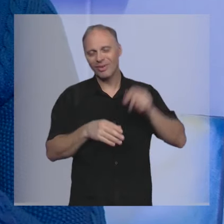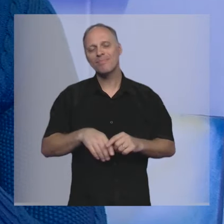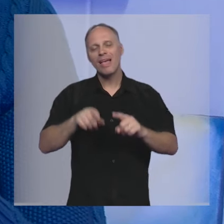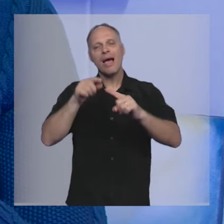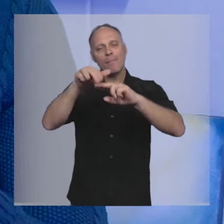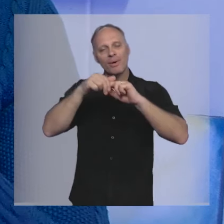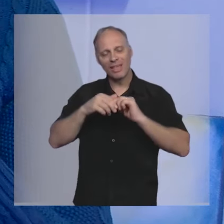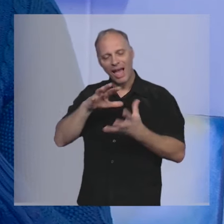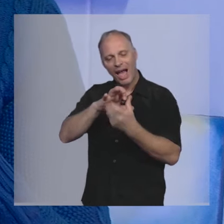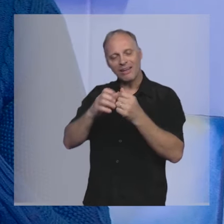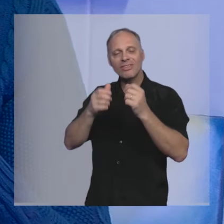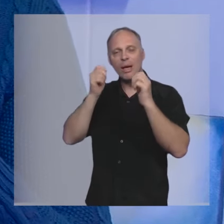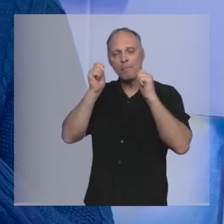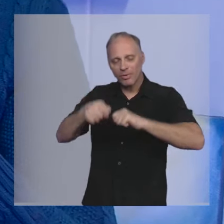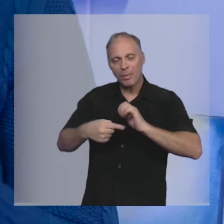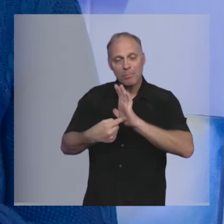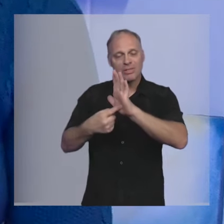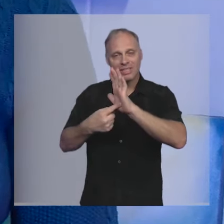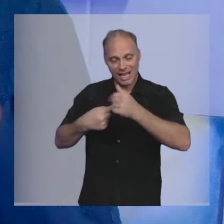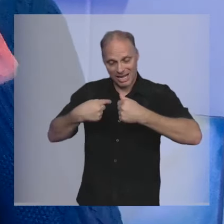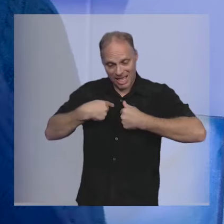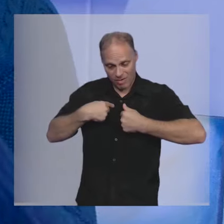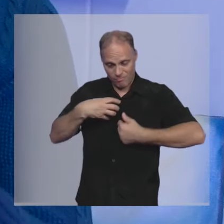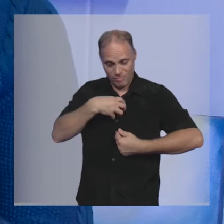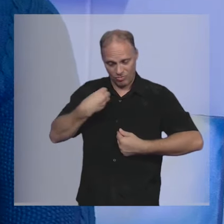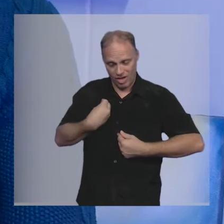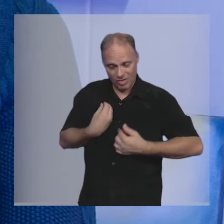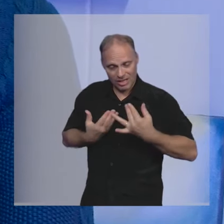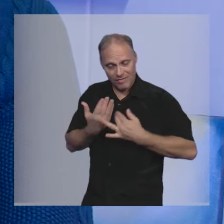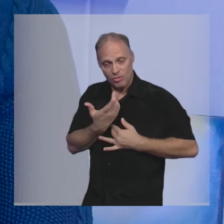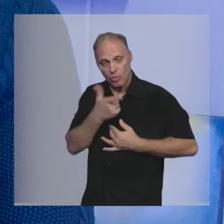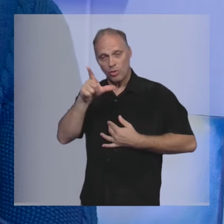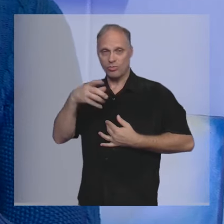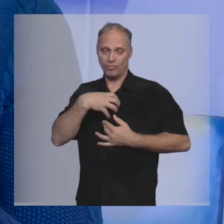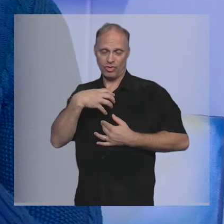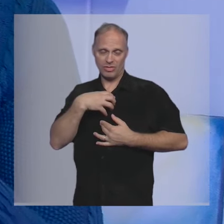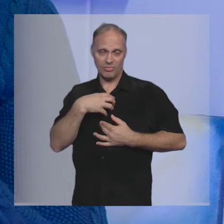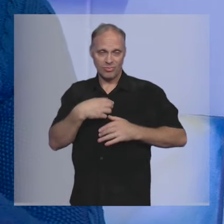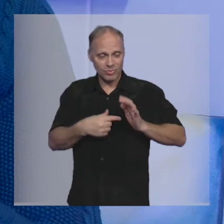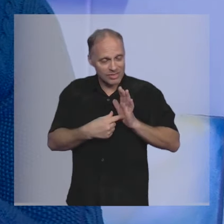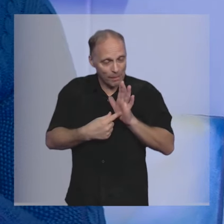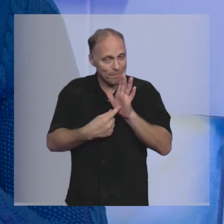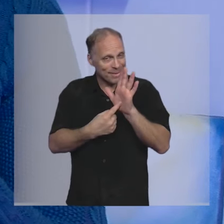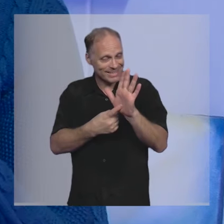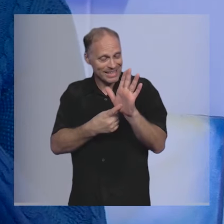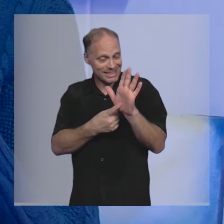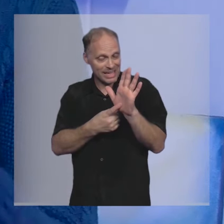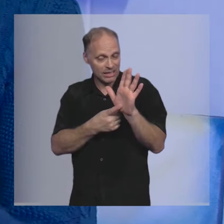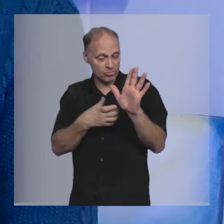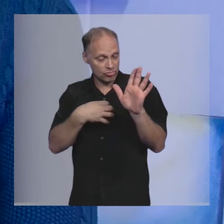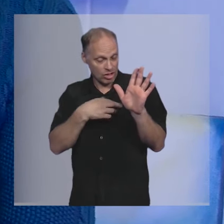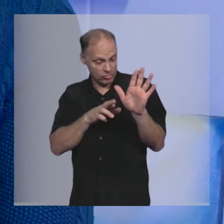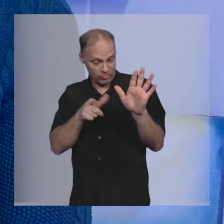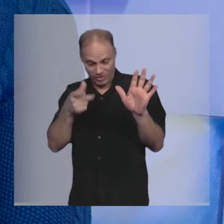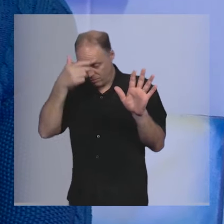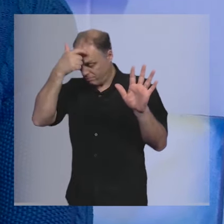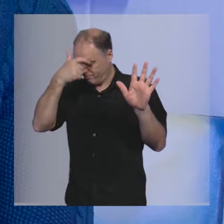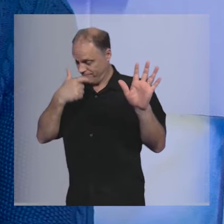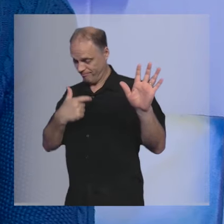consegue mostrar a ti mesmo através de uma outra forma. Tu te expõe de uma outra